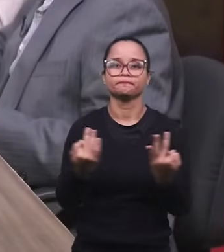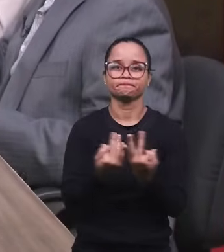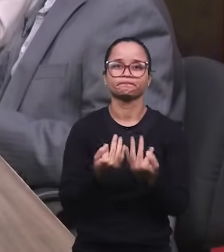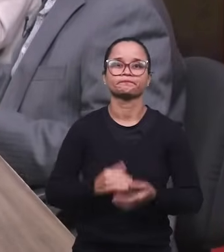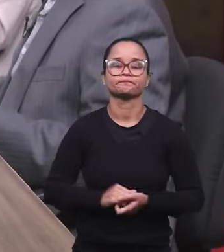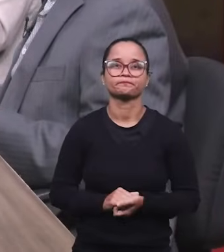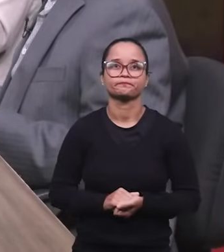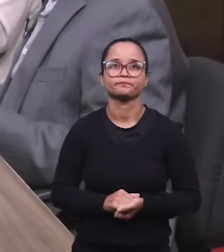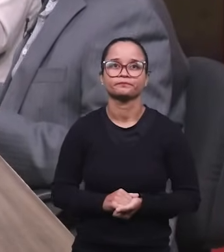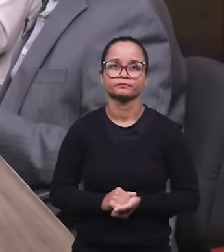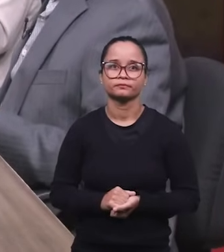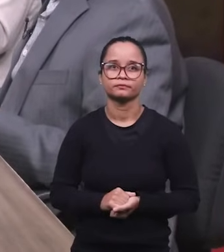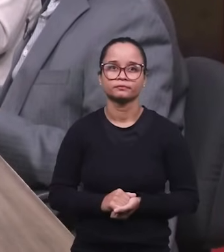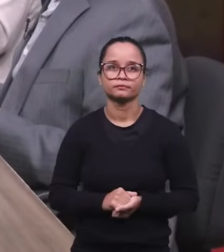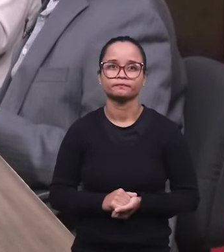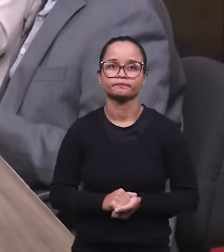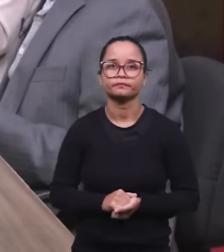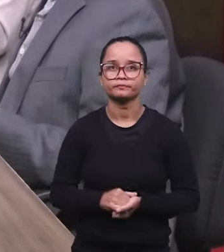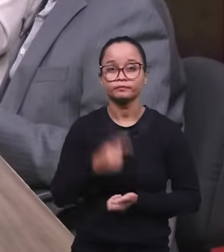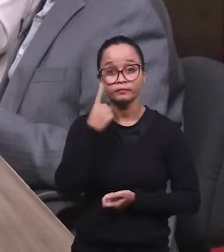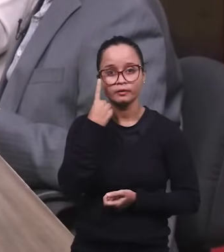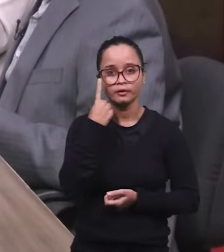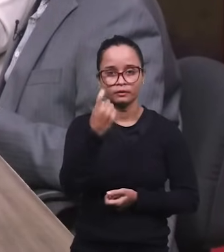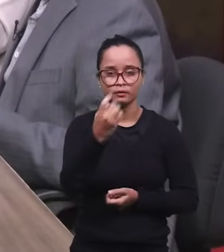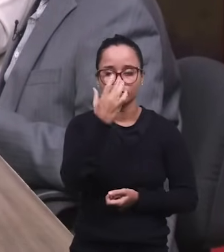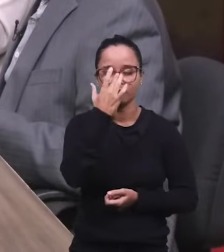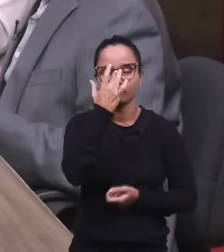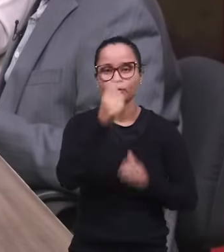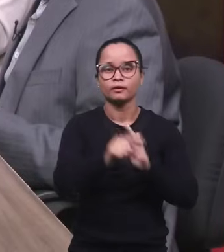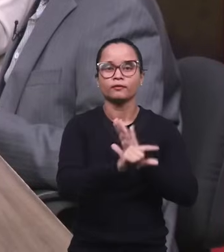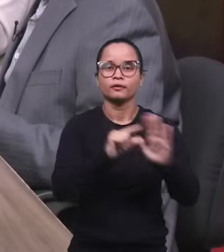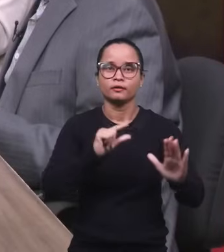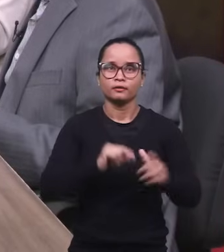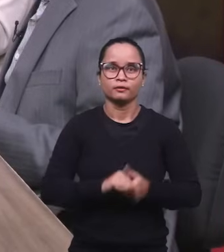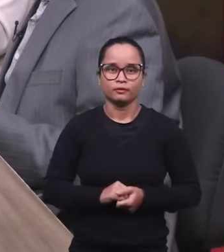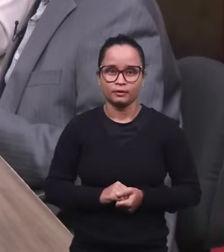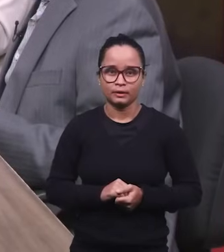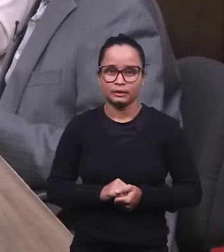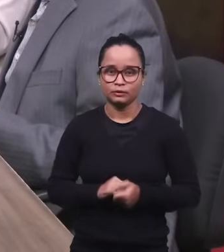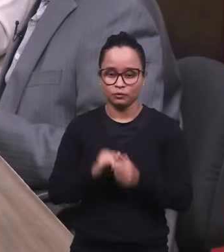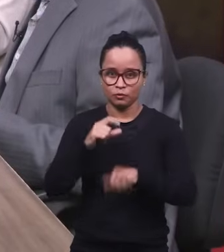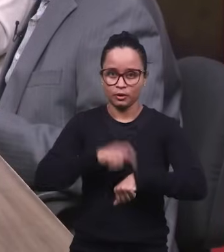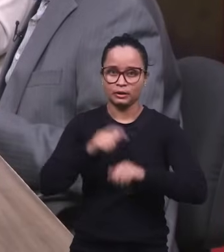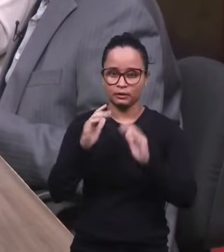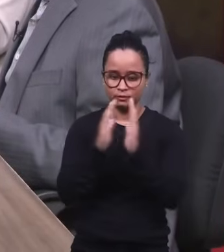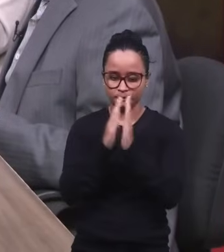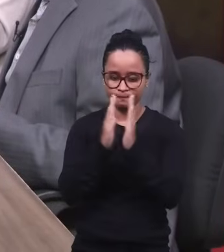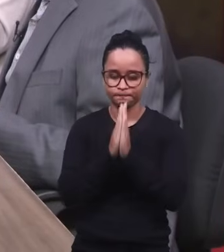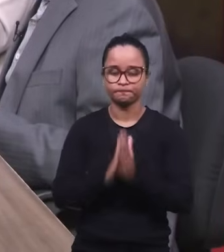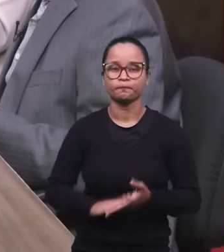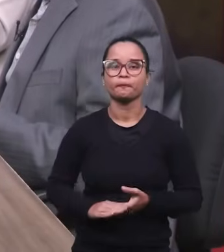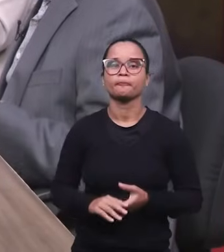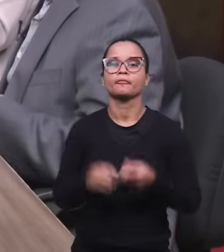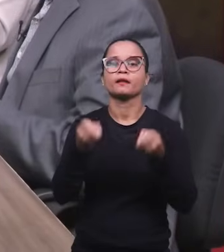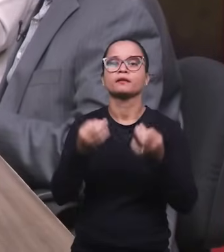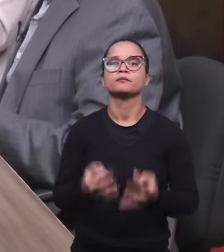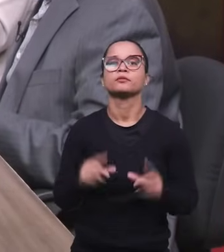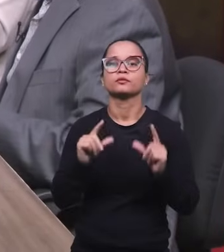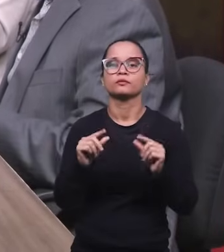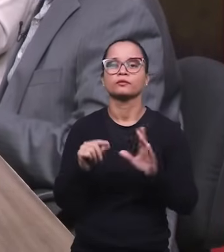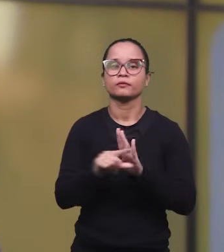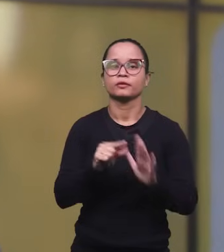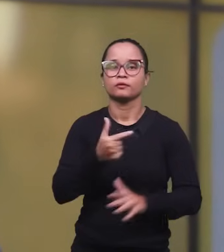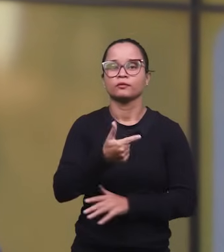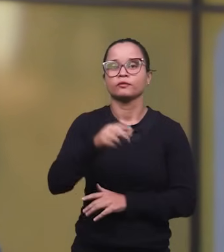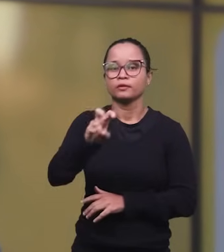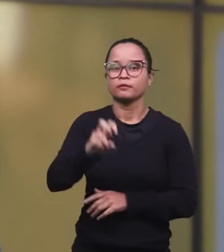o lar. É interessante aqui, você pega o versículo de número, quando ela intercede, né, ela diz o seguinte,